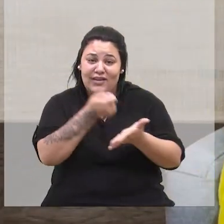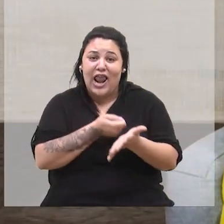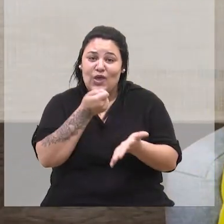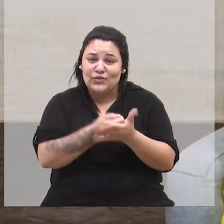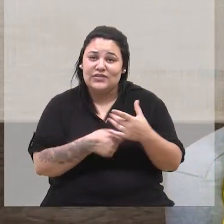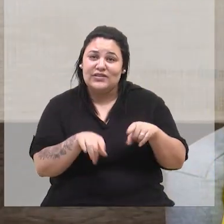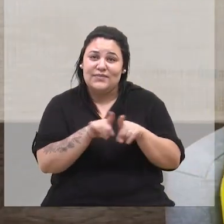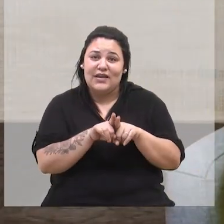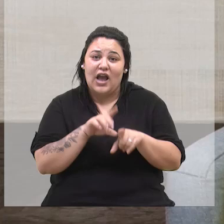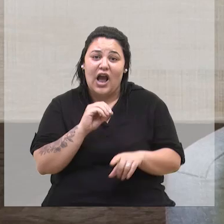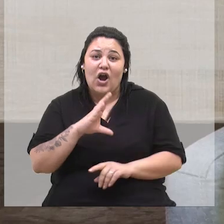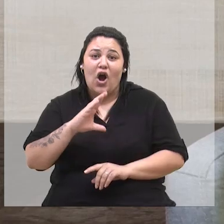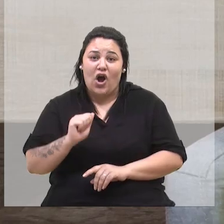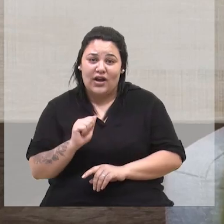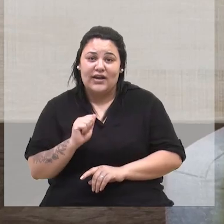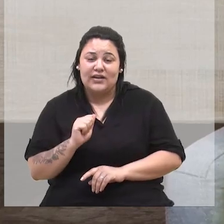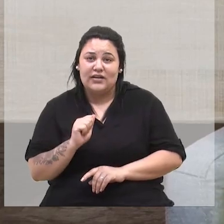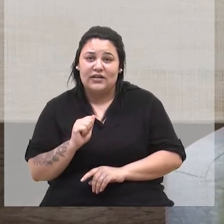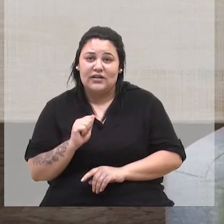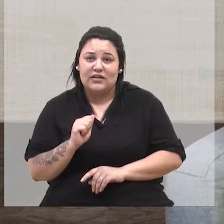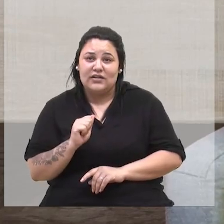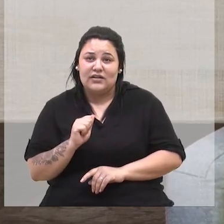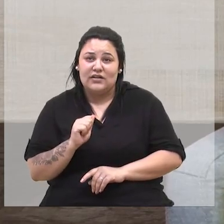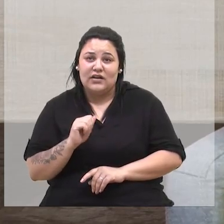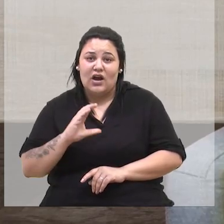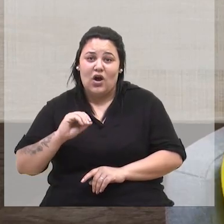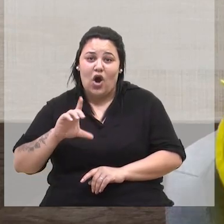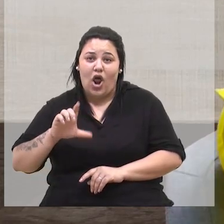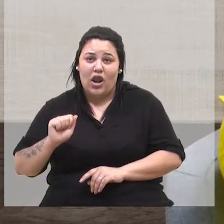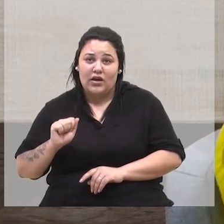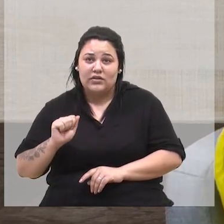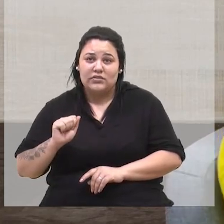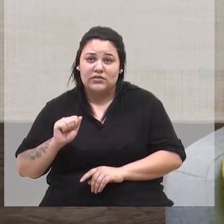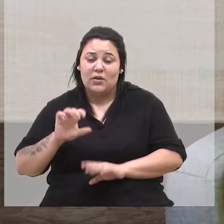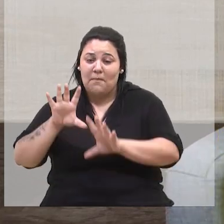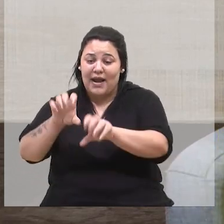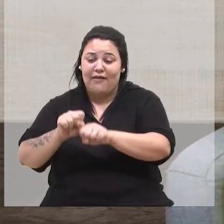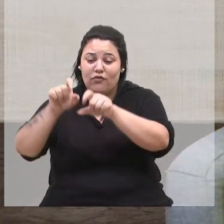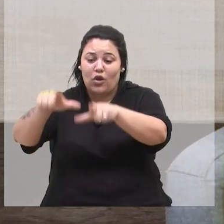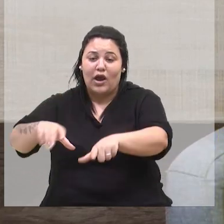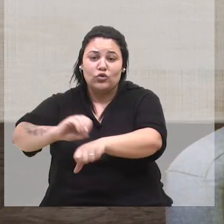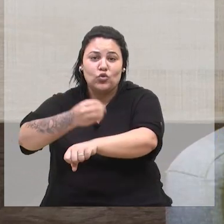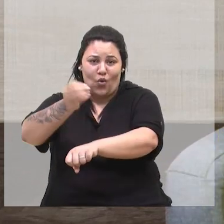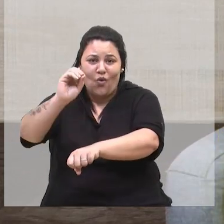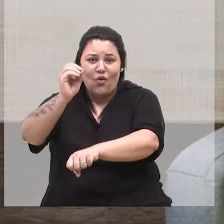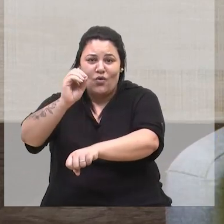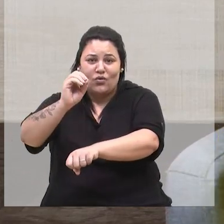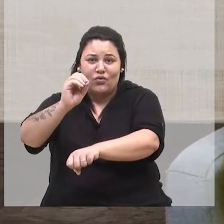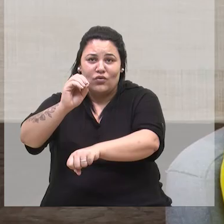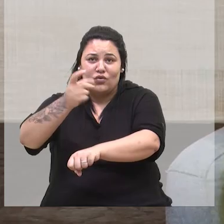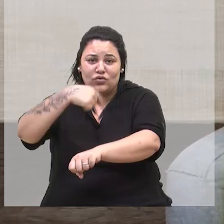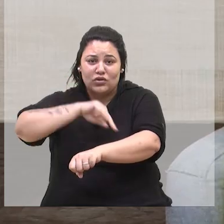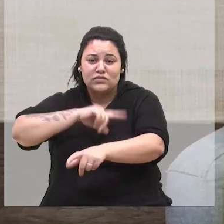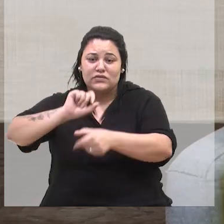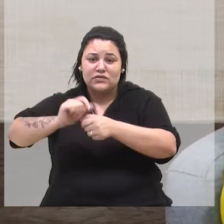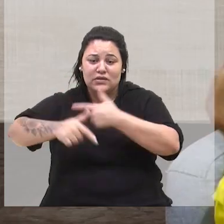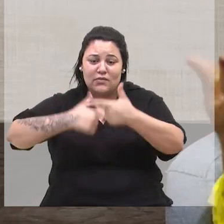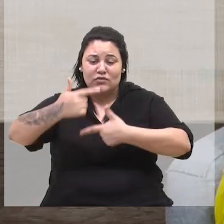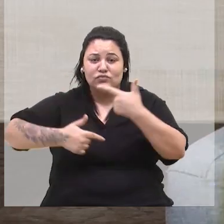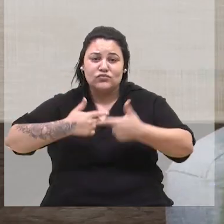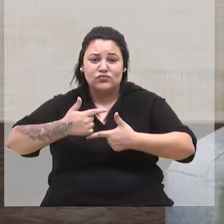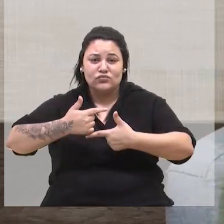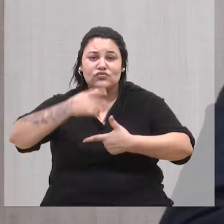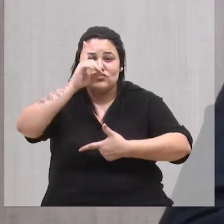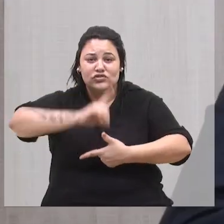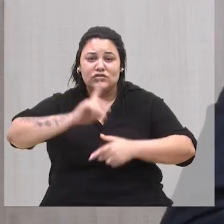inclusive, na luta para que a Coca-Cola não absorvesse o Arroio do Ouro. Foi um trabalho que nós fizemos junto com o Centro